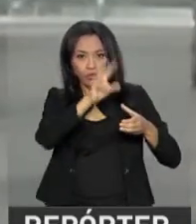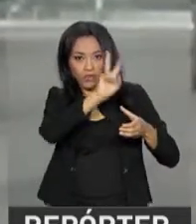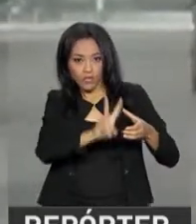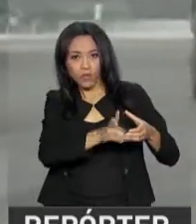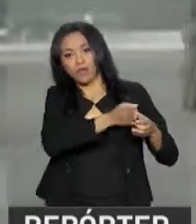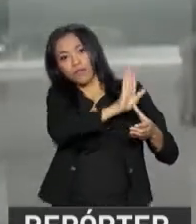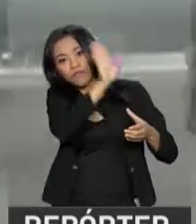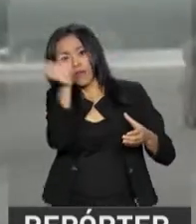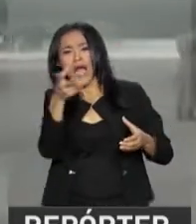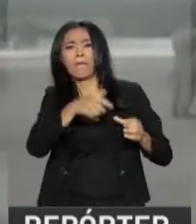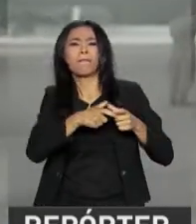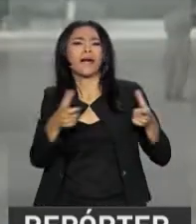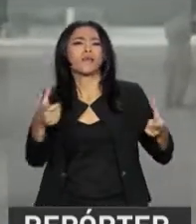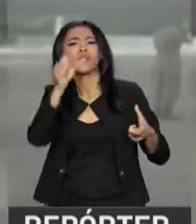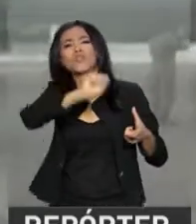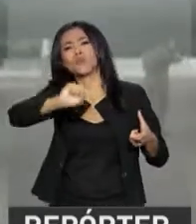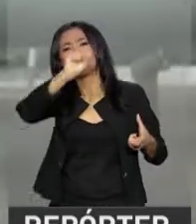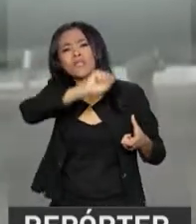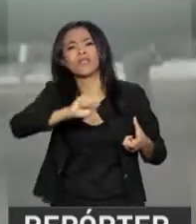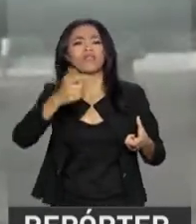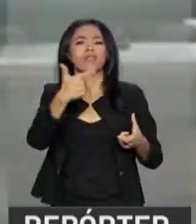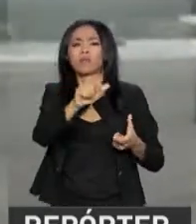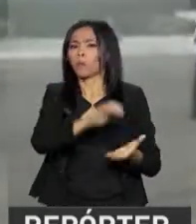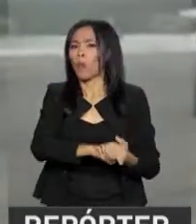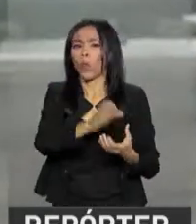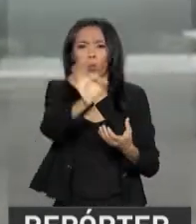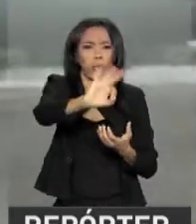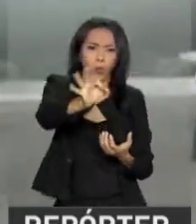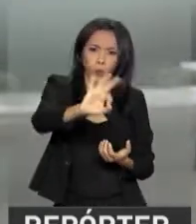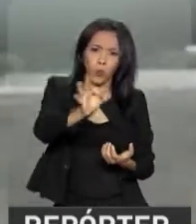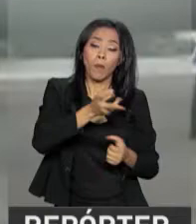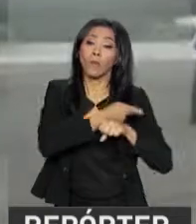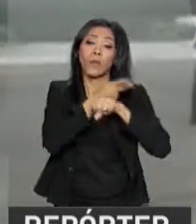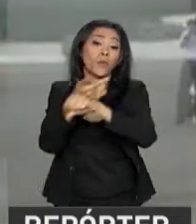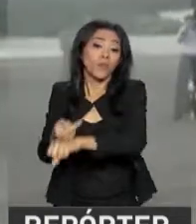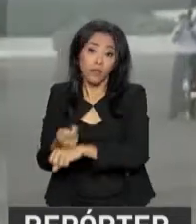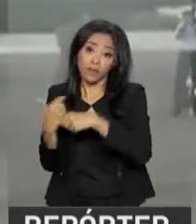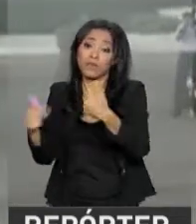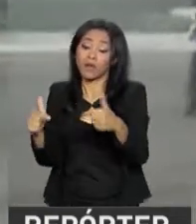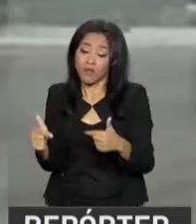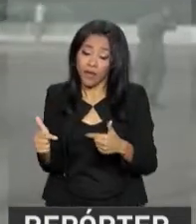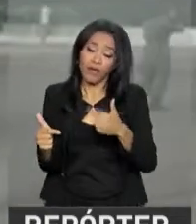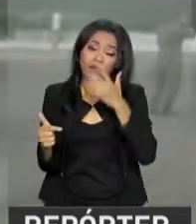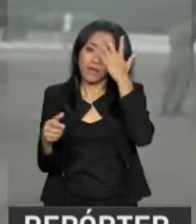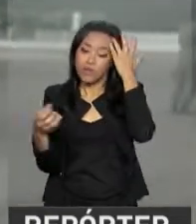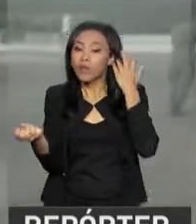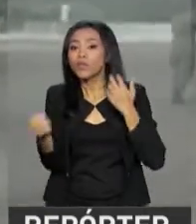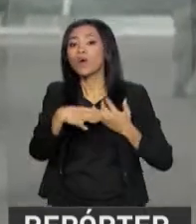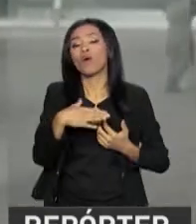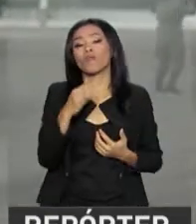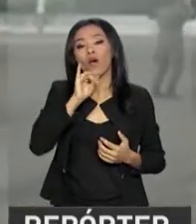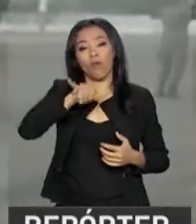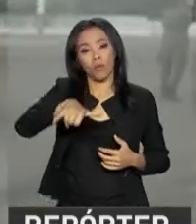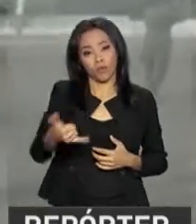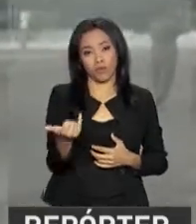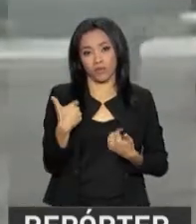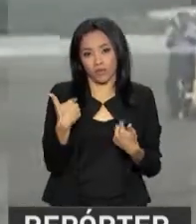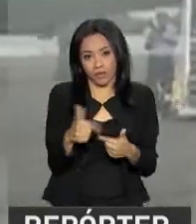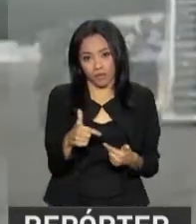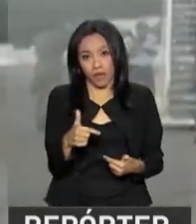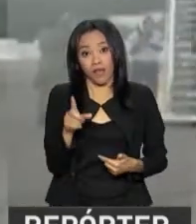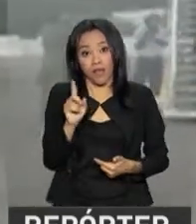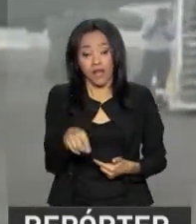sua maioria, solteiros, homens em busca de mercado de trabalho, em busca de uma oportunidade de trabalho.